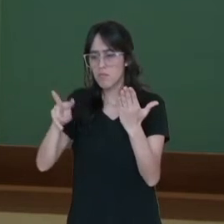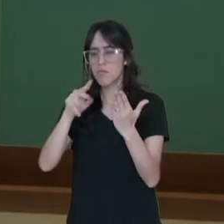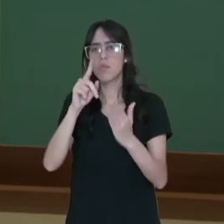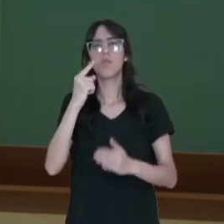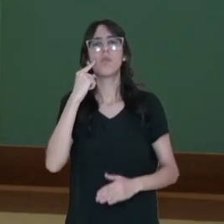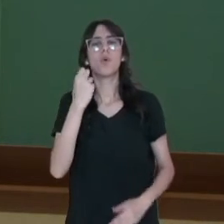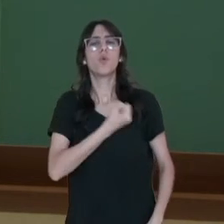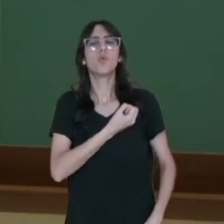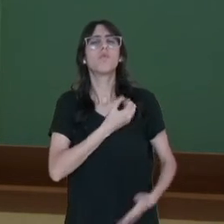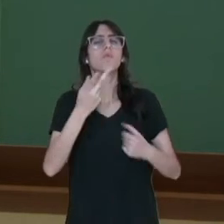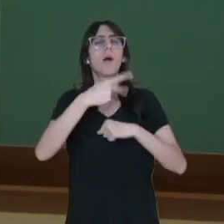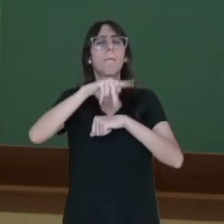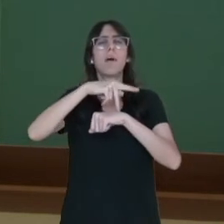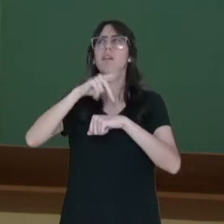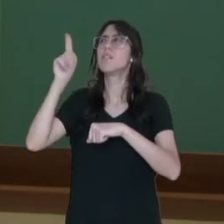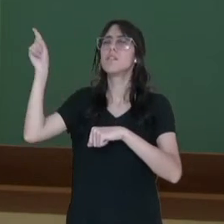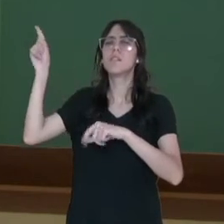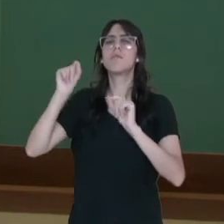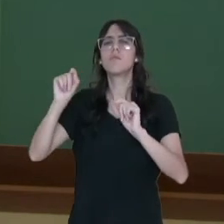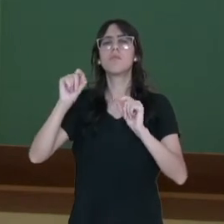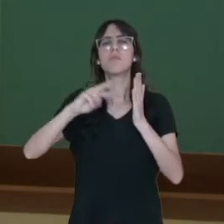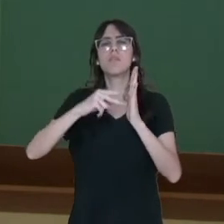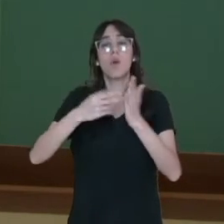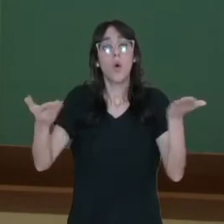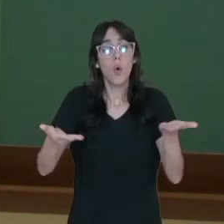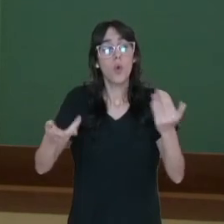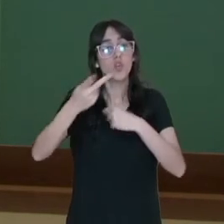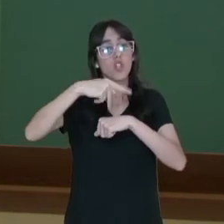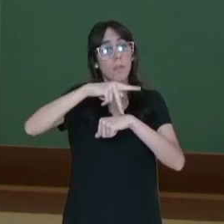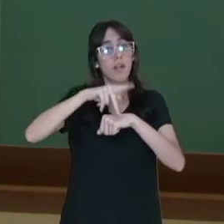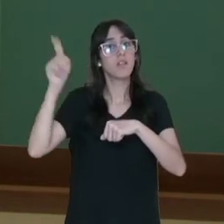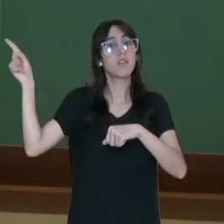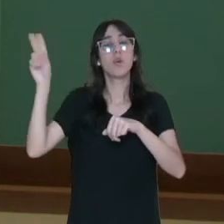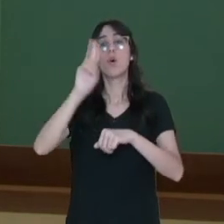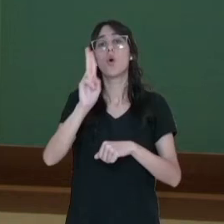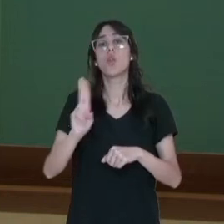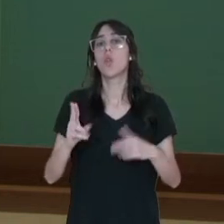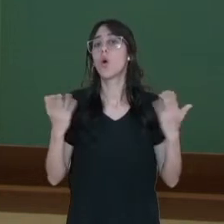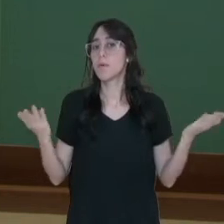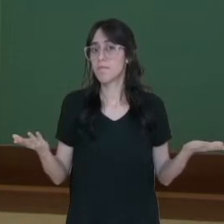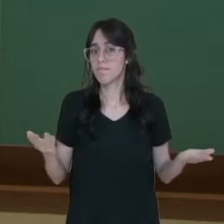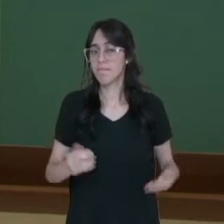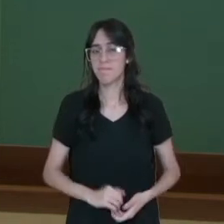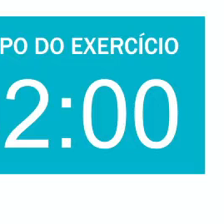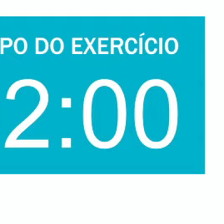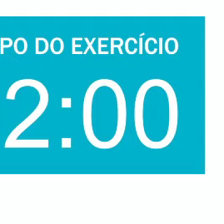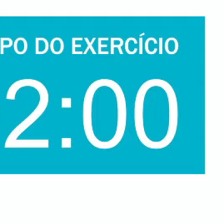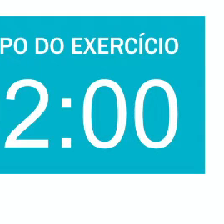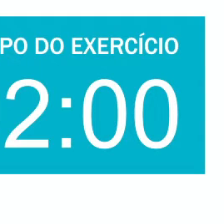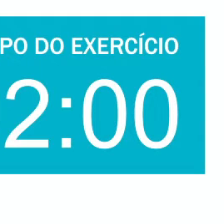números, quais os países atuais que faziam parte da União Soviética.